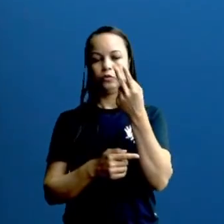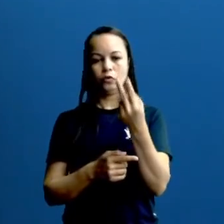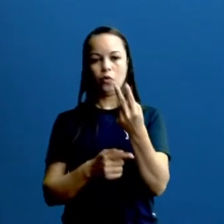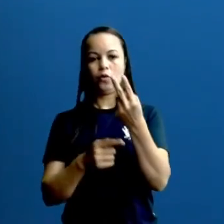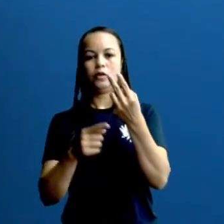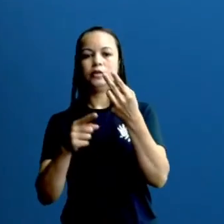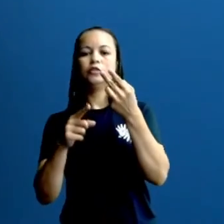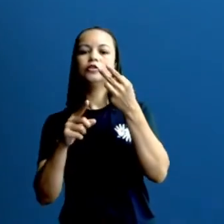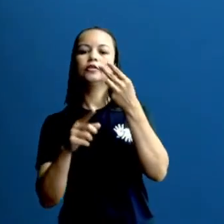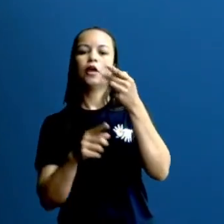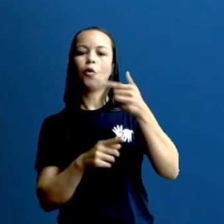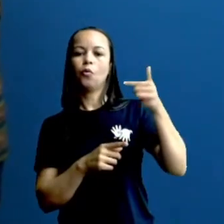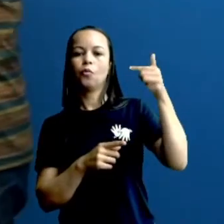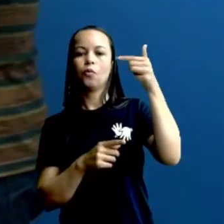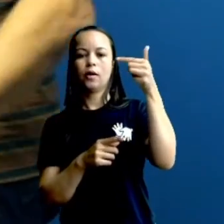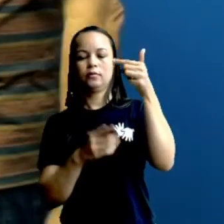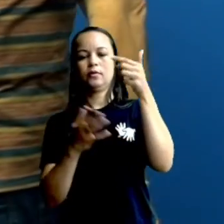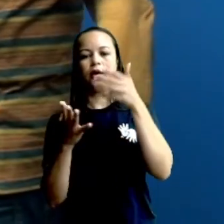3 à terceira.